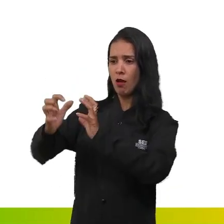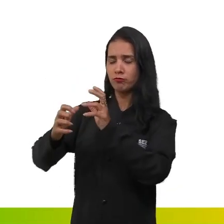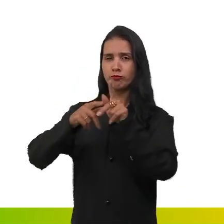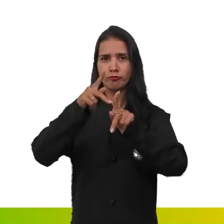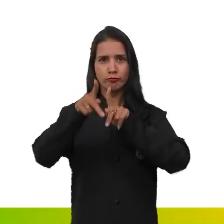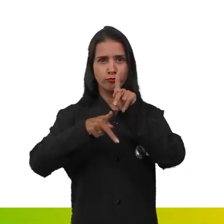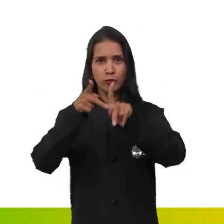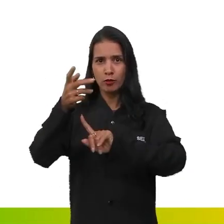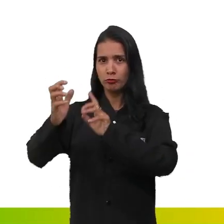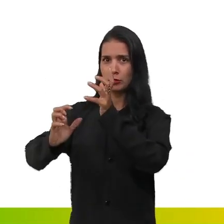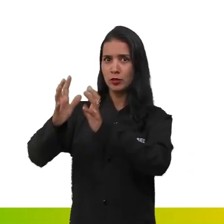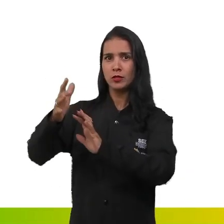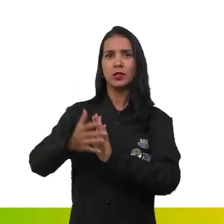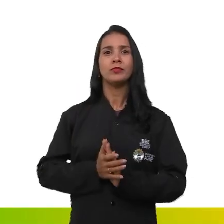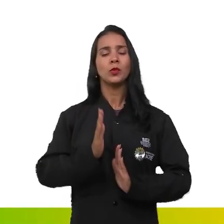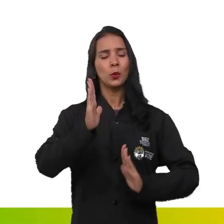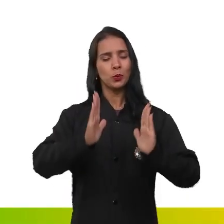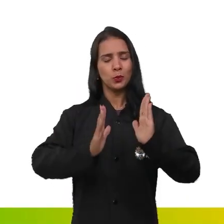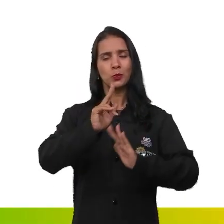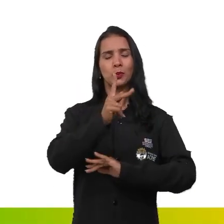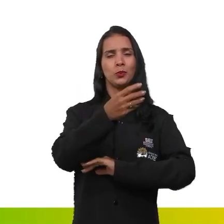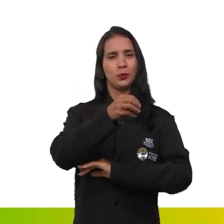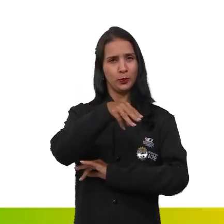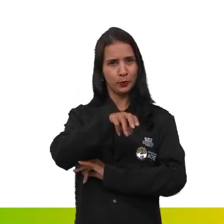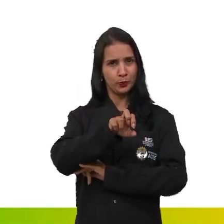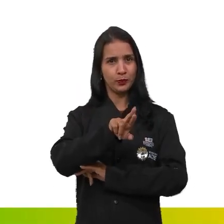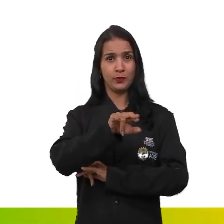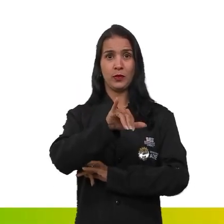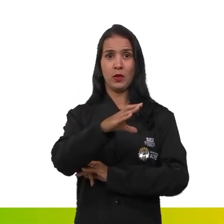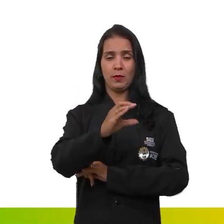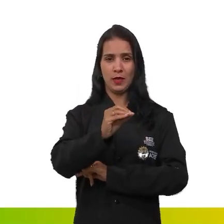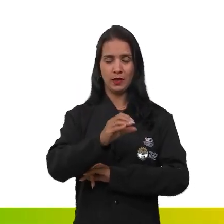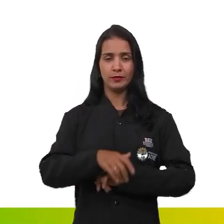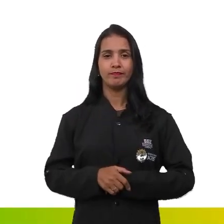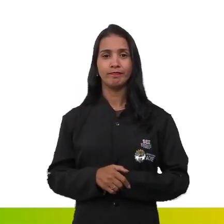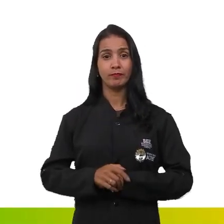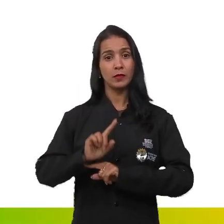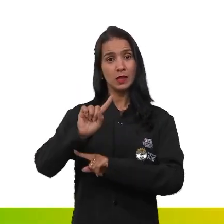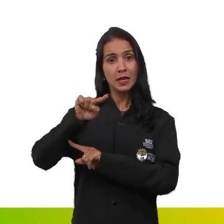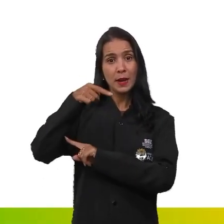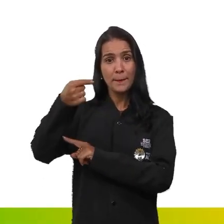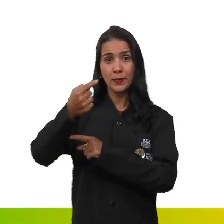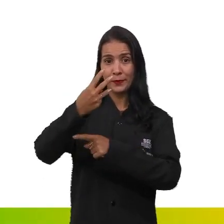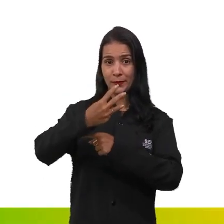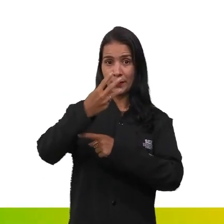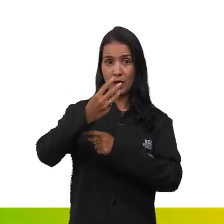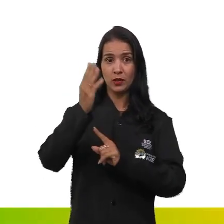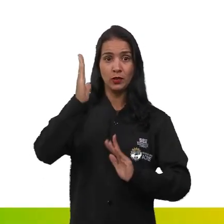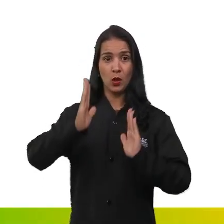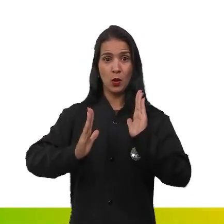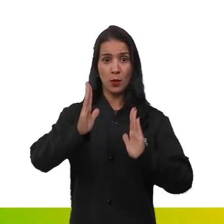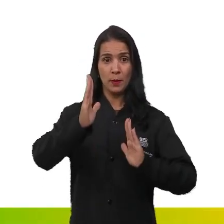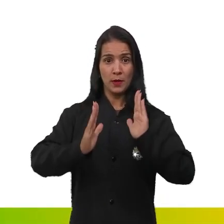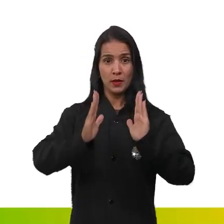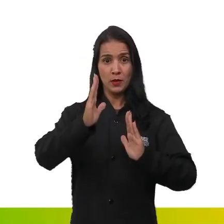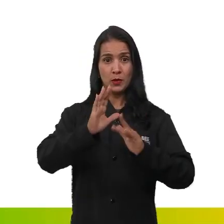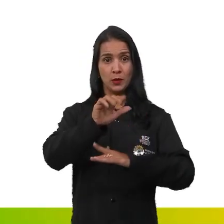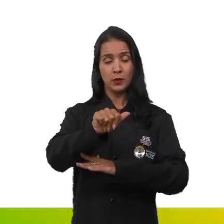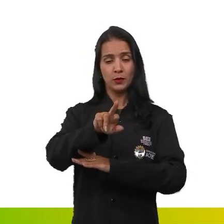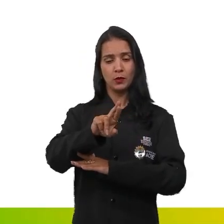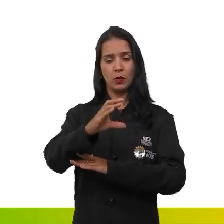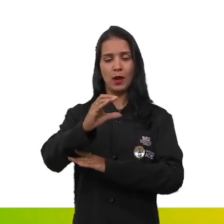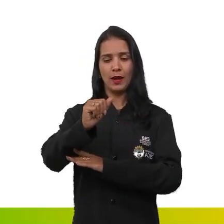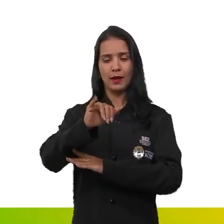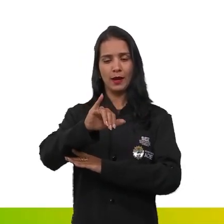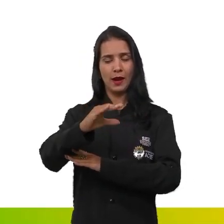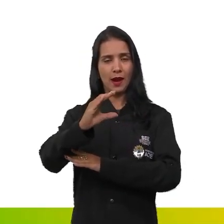povos. Tudo isso é no período homérico. No período arcaico, que é o período terceiro